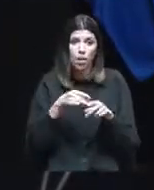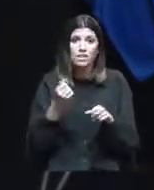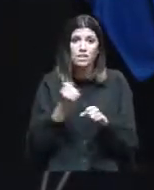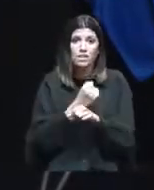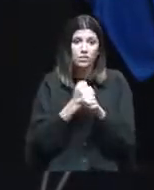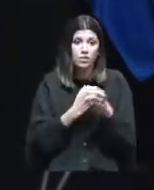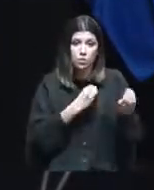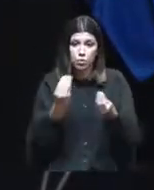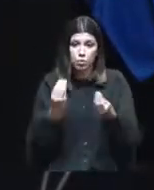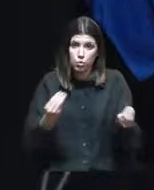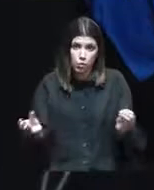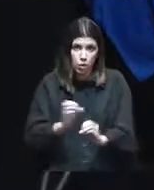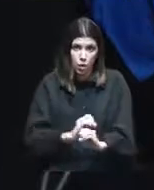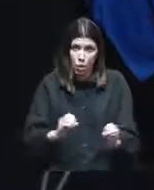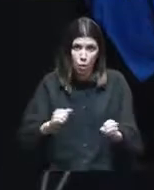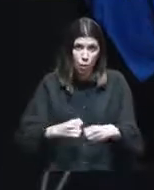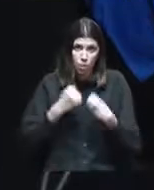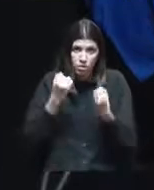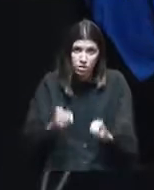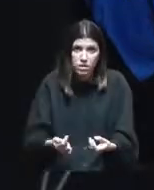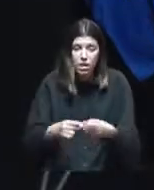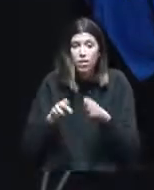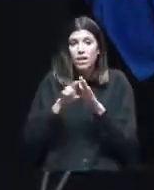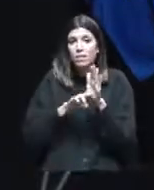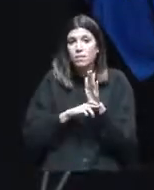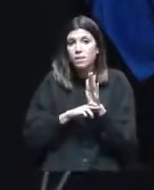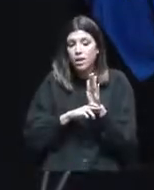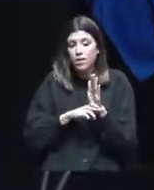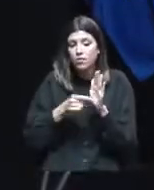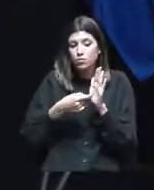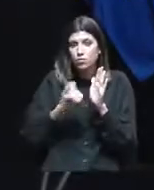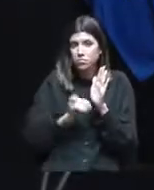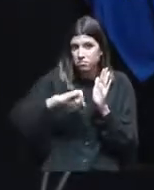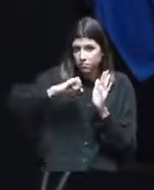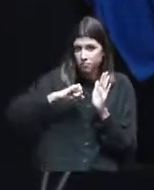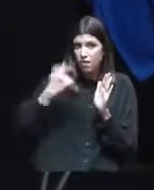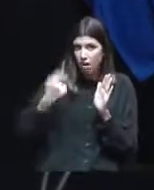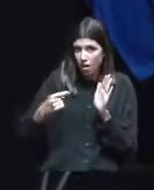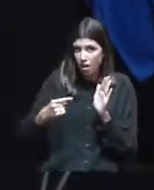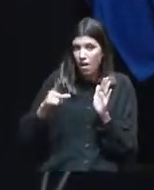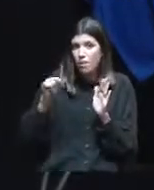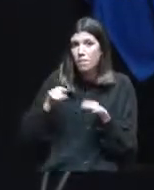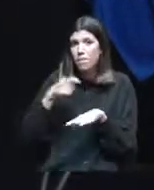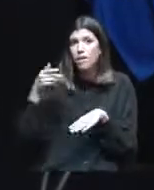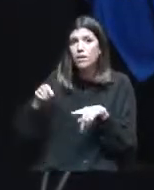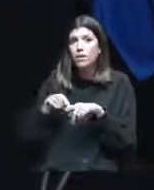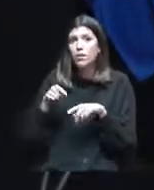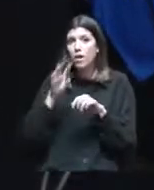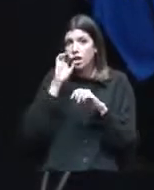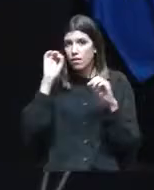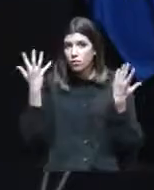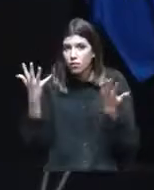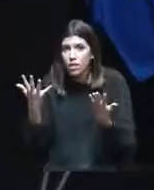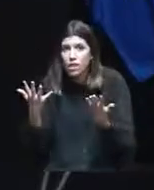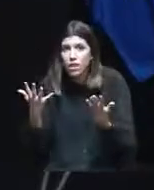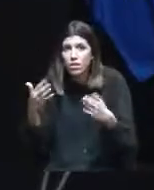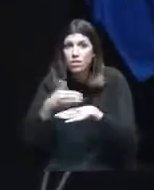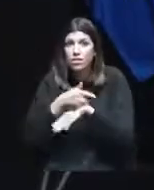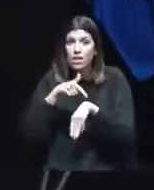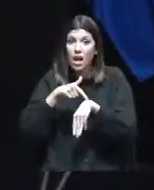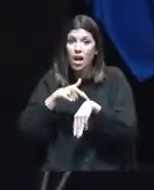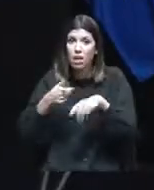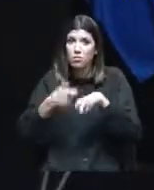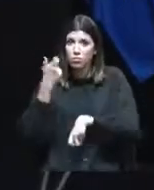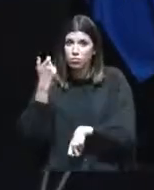serviços, o não cumprimento de determinados regulamentos e deliberações, intervenções no arvoredo realizadas fora de